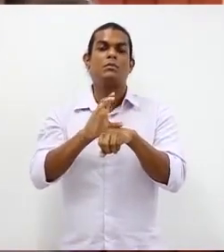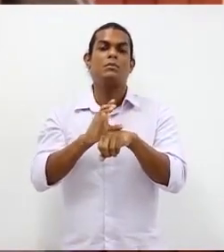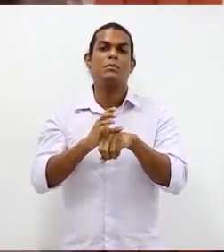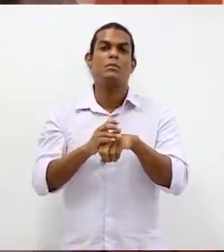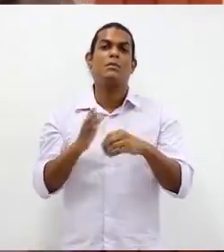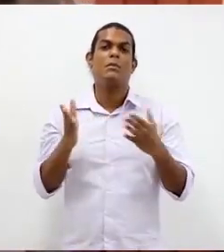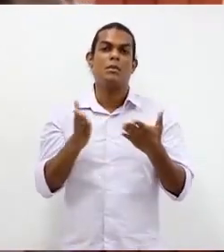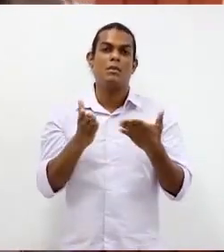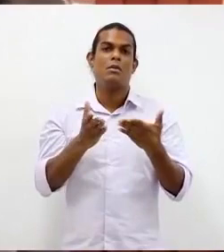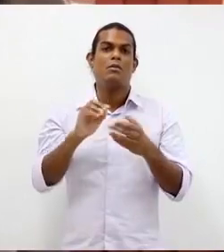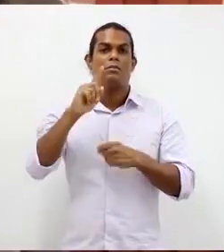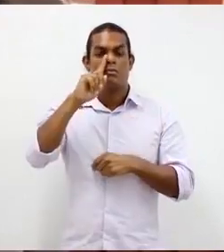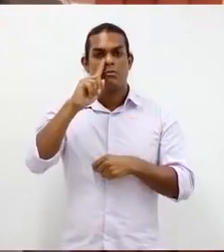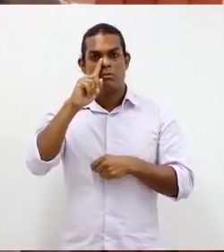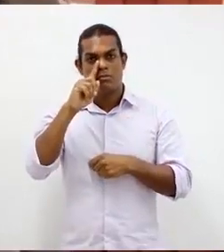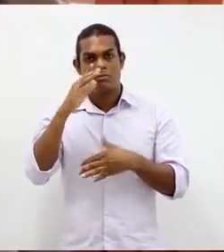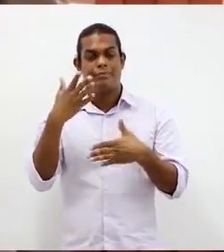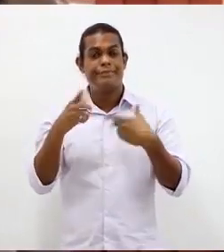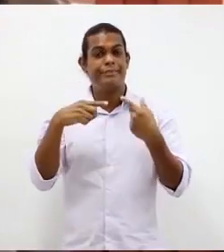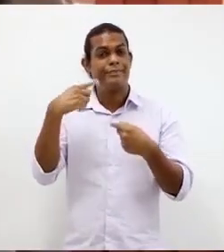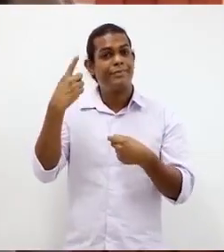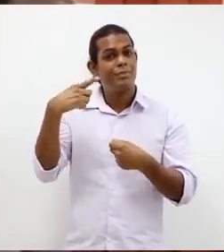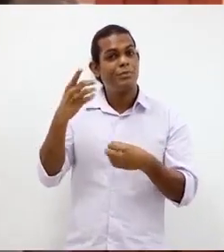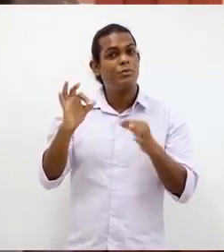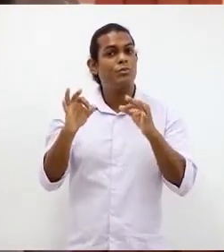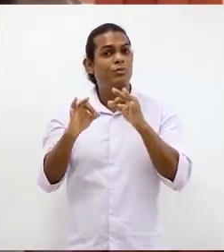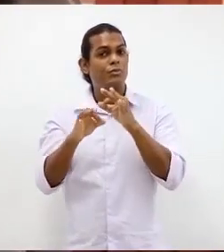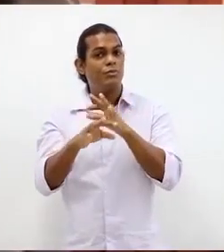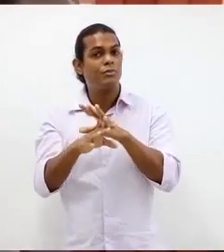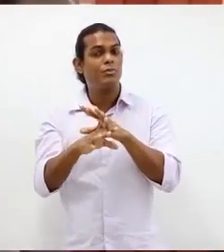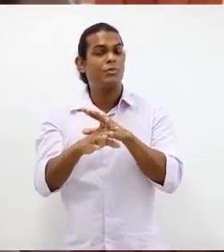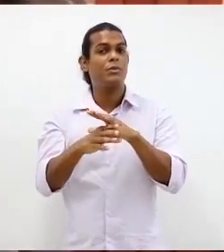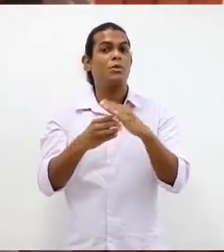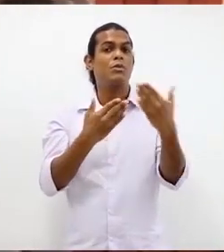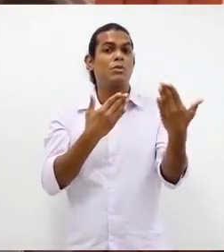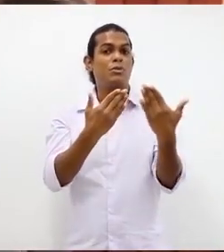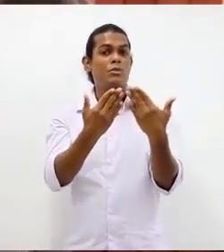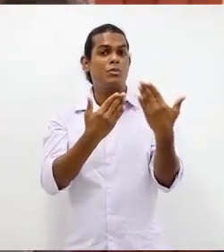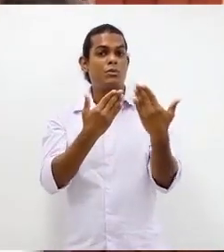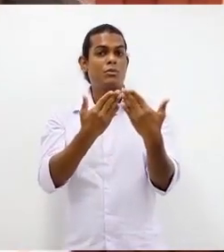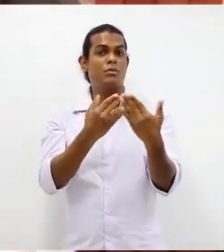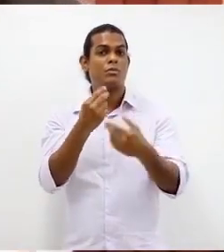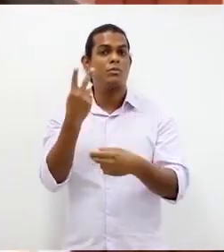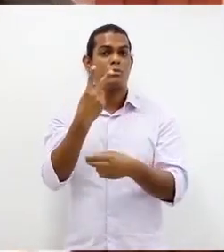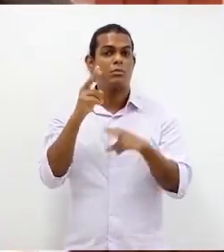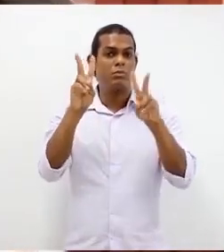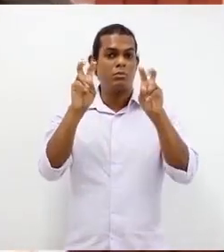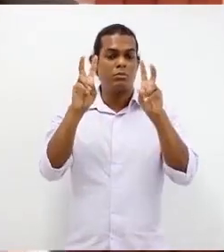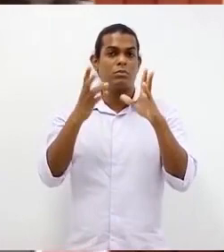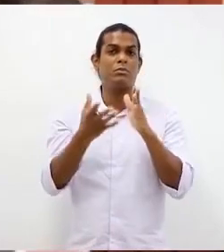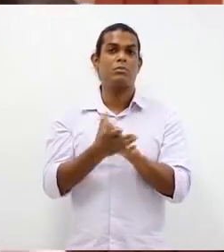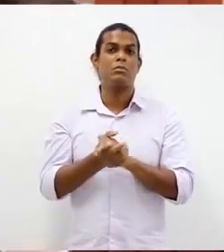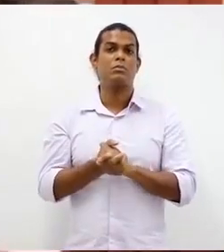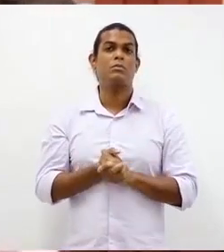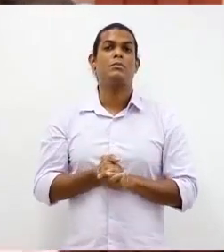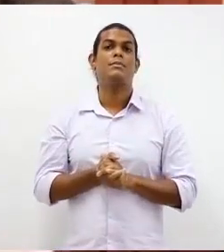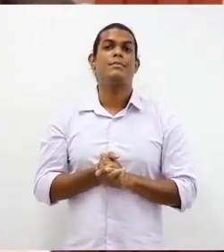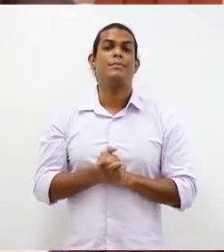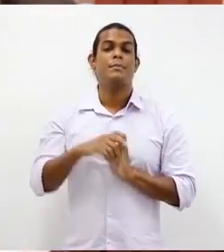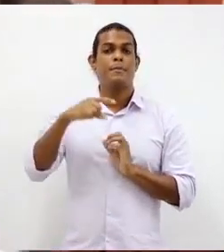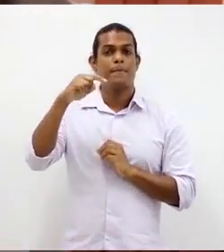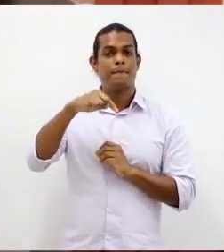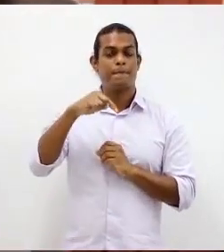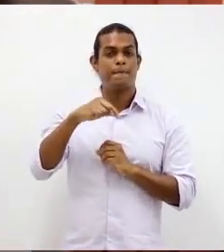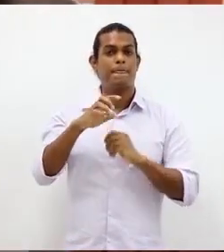ver a periculosidade para então nós fazermos a comparação entre as duas. Periculosidade nós não vamos encontrar aqui na indústria, normalmente na indústria da construção